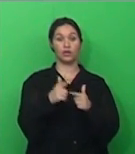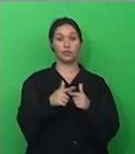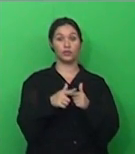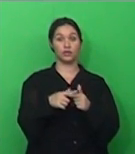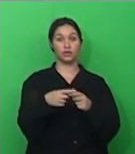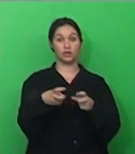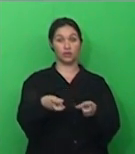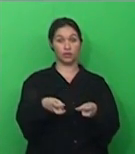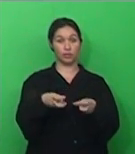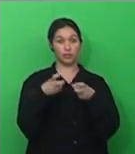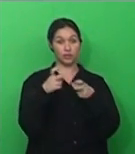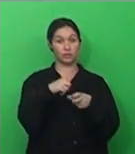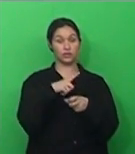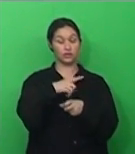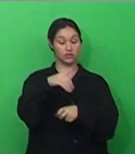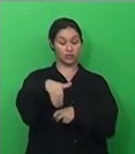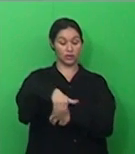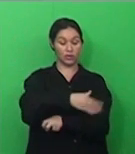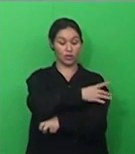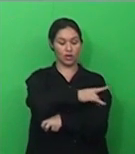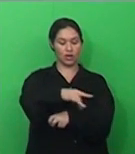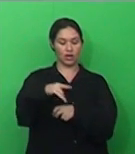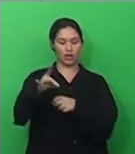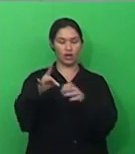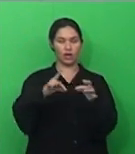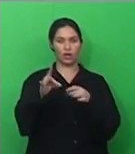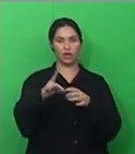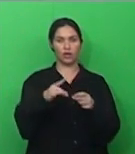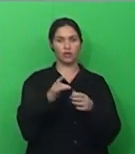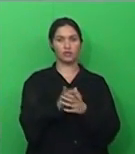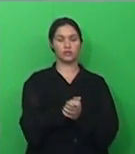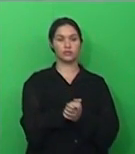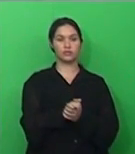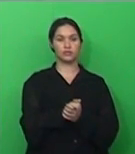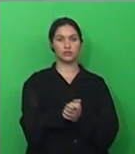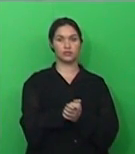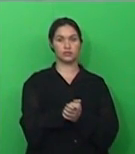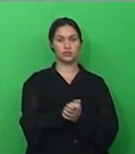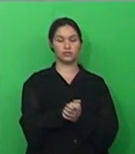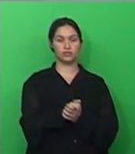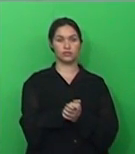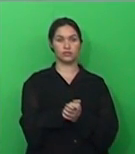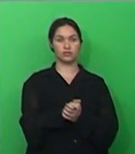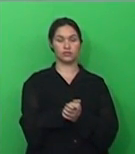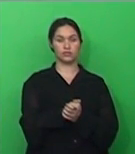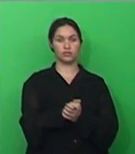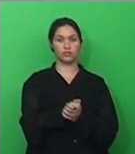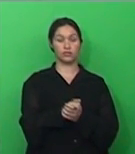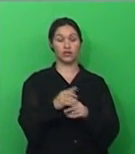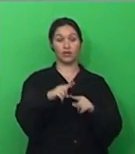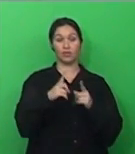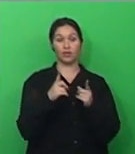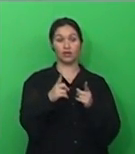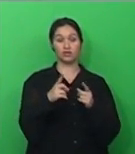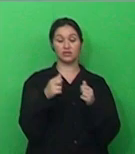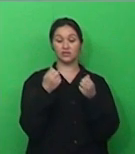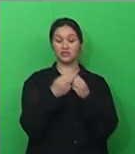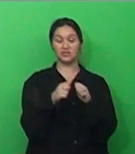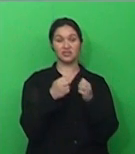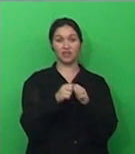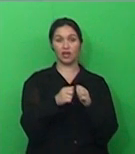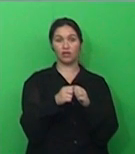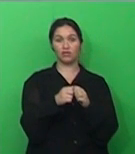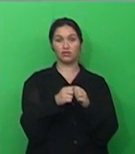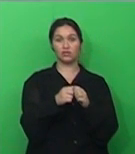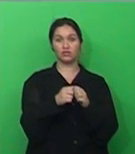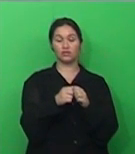que passa 2 carros por dia. Porque teve questões políticas, teve. Agora não pode ser desse tipo. Tem que